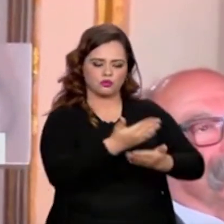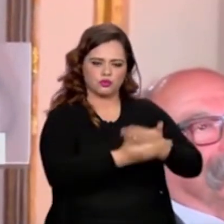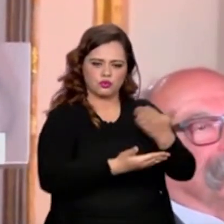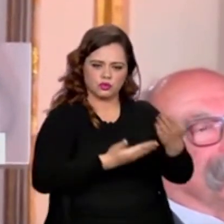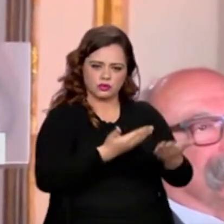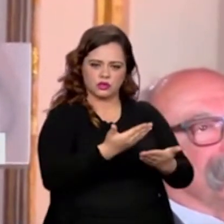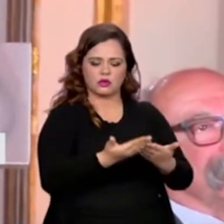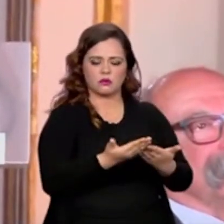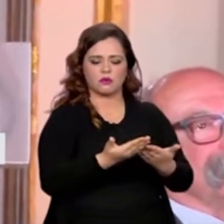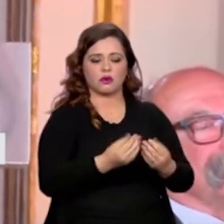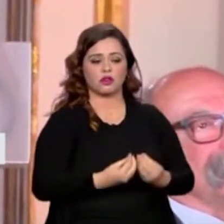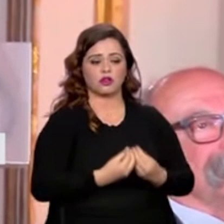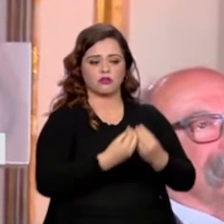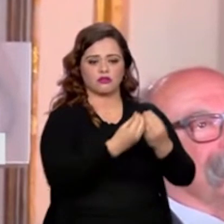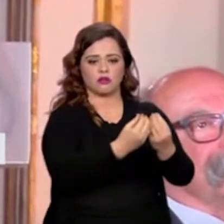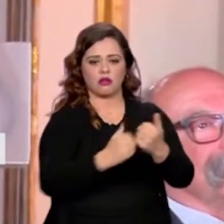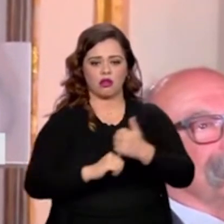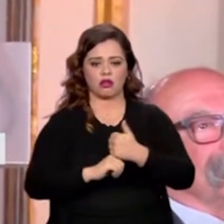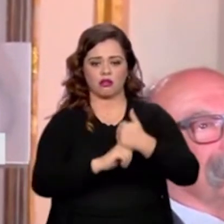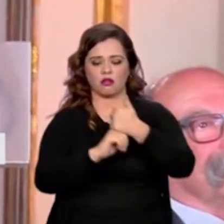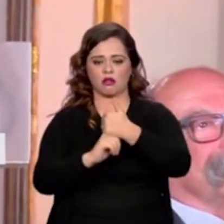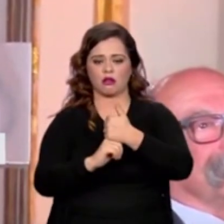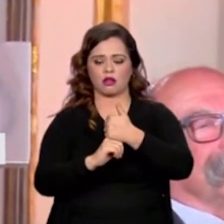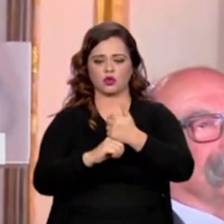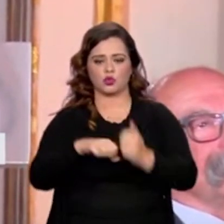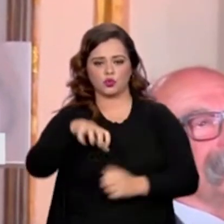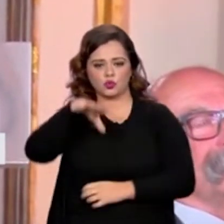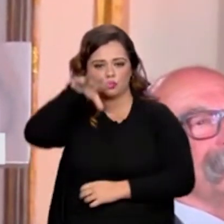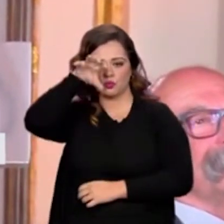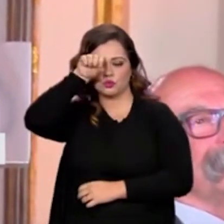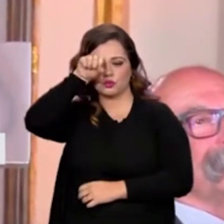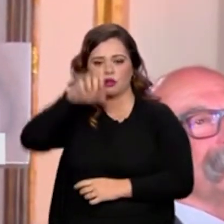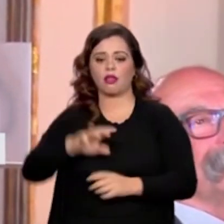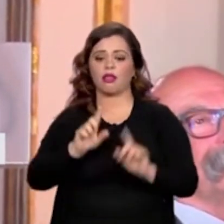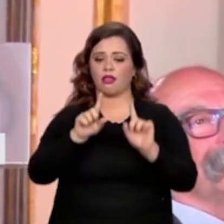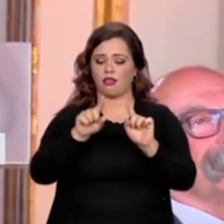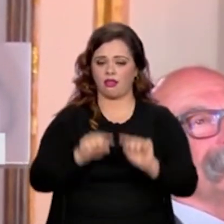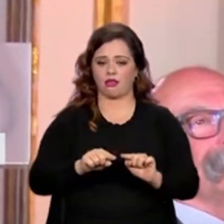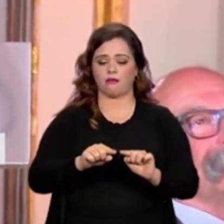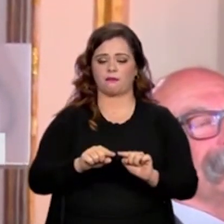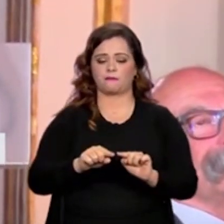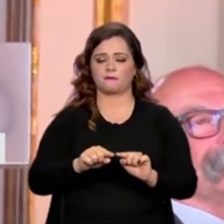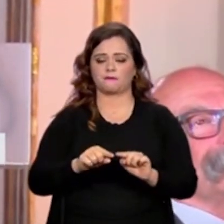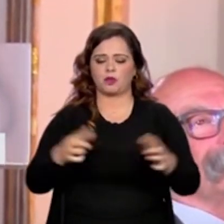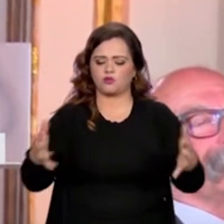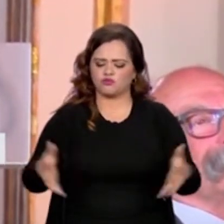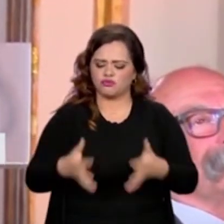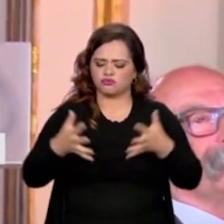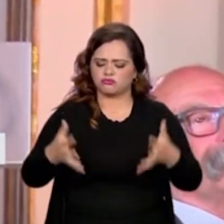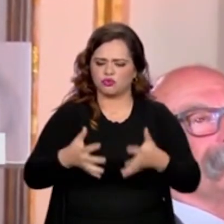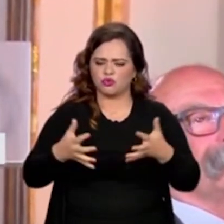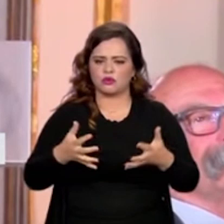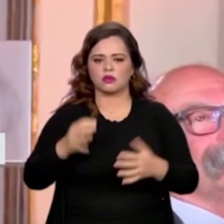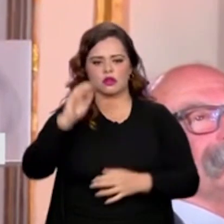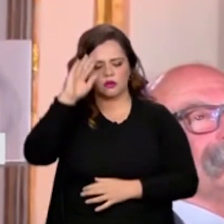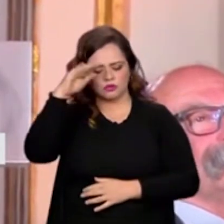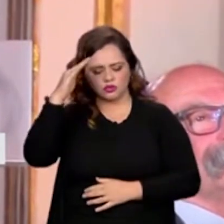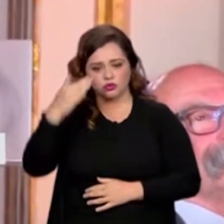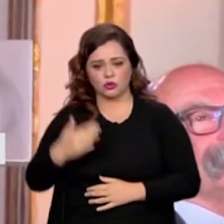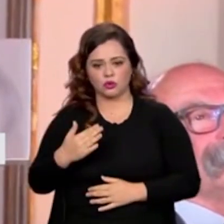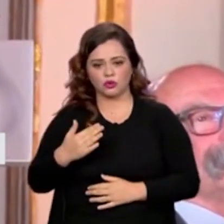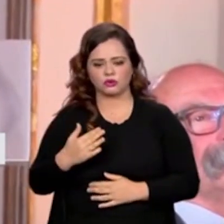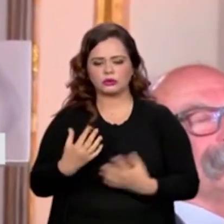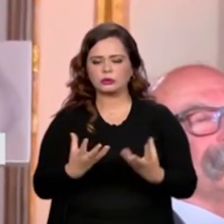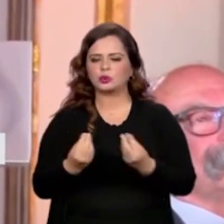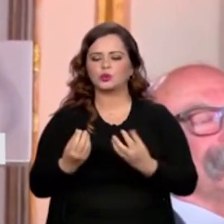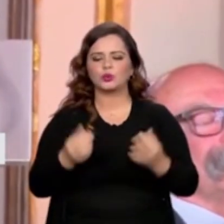Prêmio Camões ao querido Chico Buarque é motivo de grande honra e de imensa